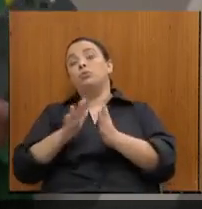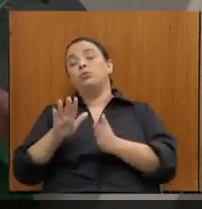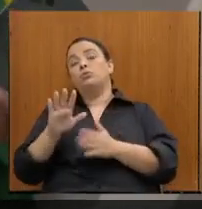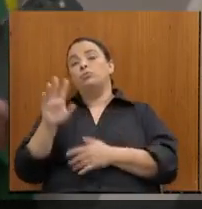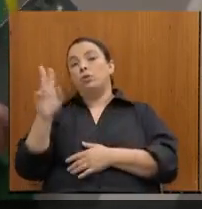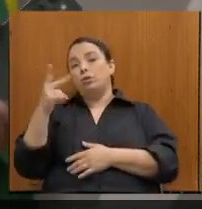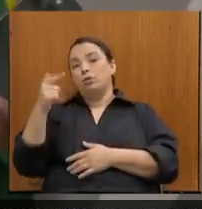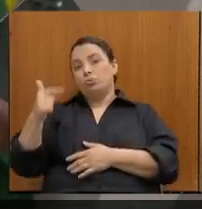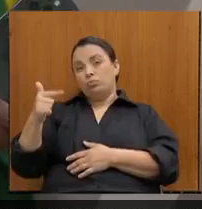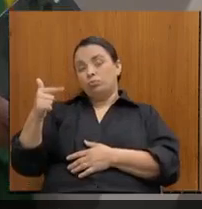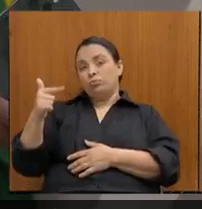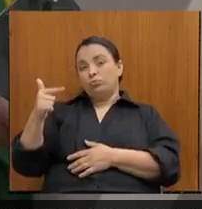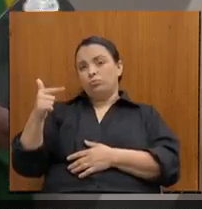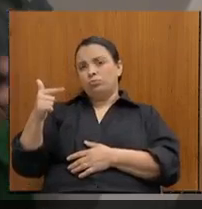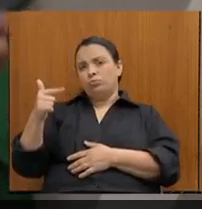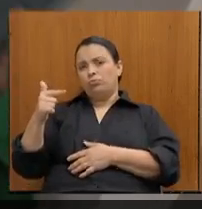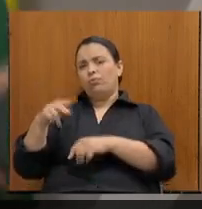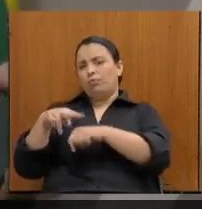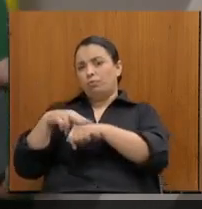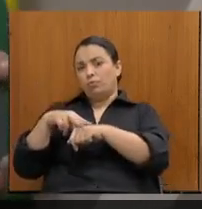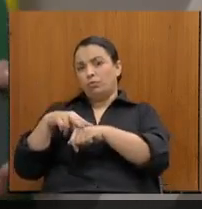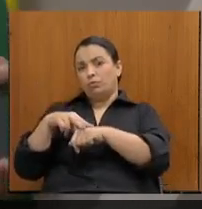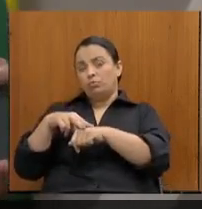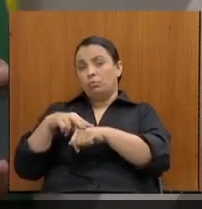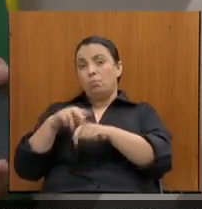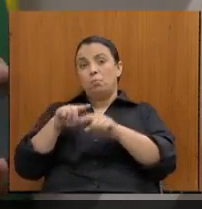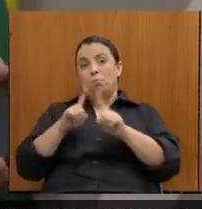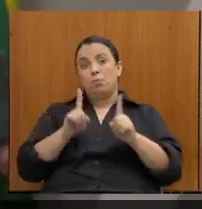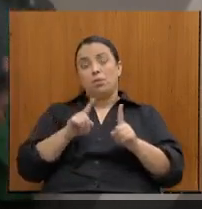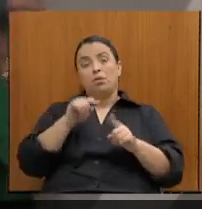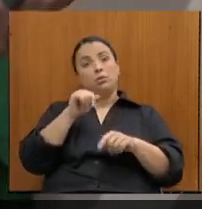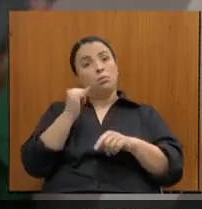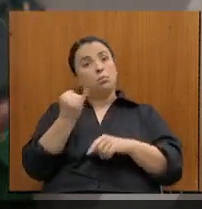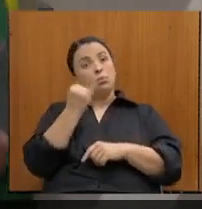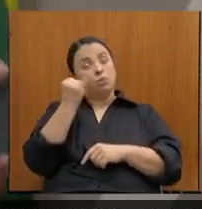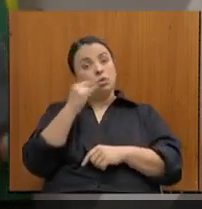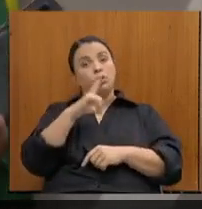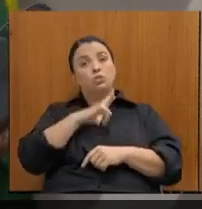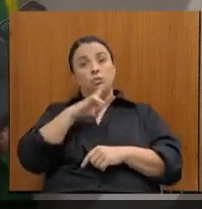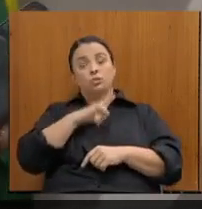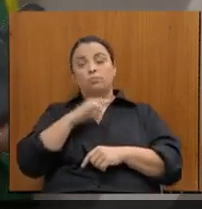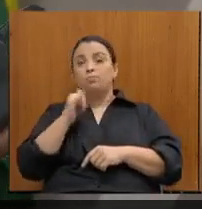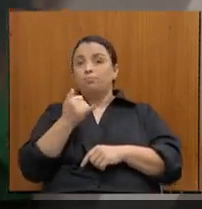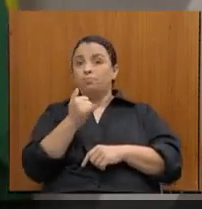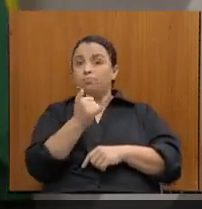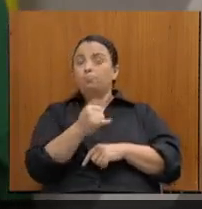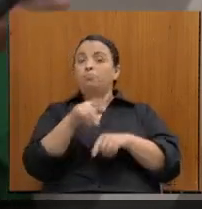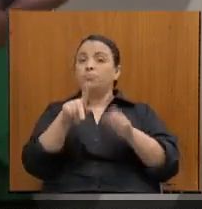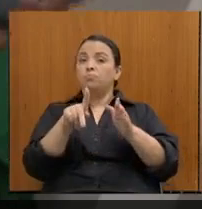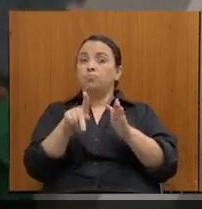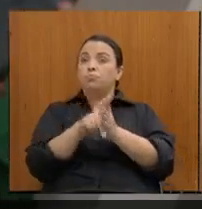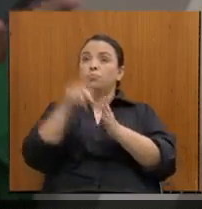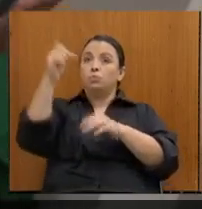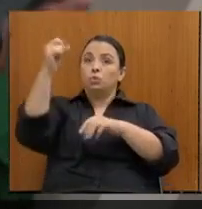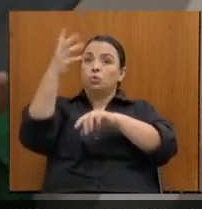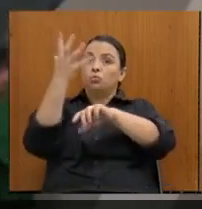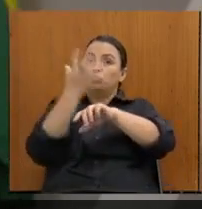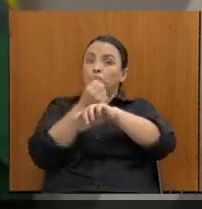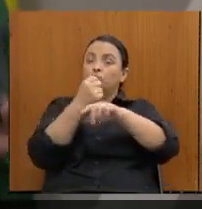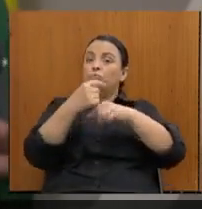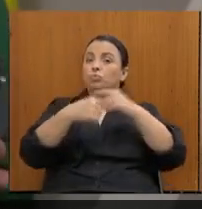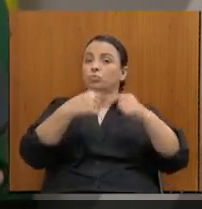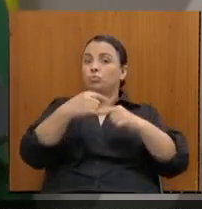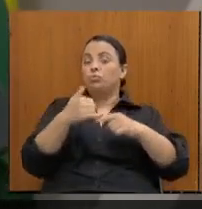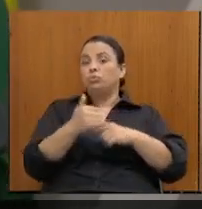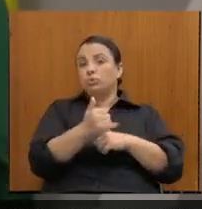para produzir hidrogênio verde é a energia solar nós temos abundância aqui no estado no Brasil mas nos Estados do norte